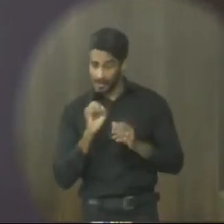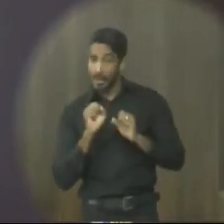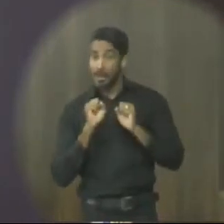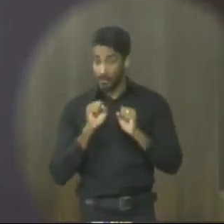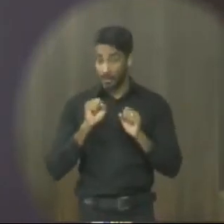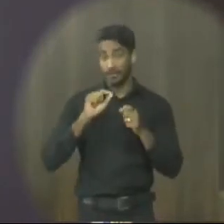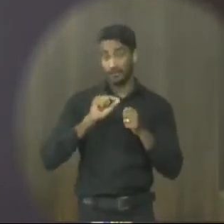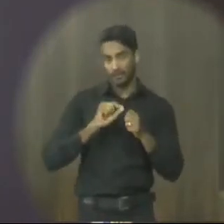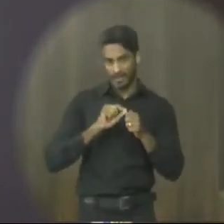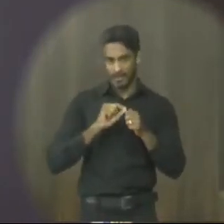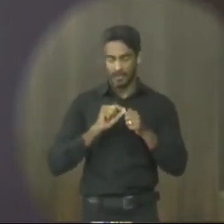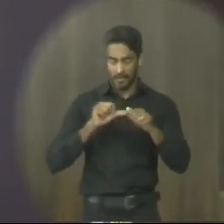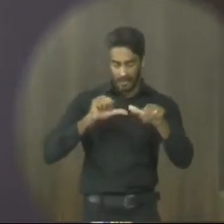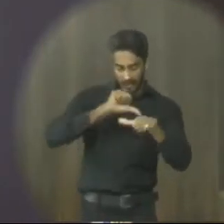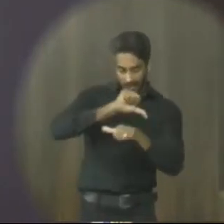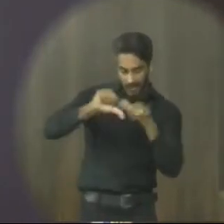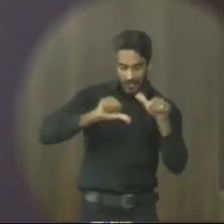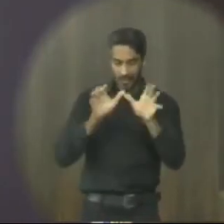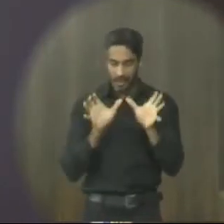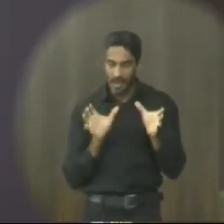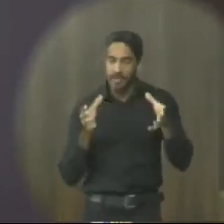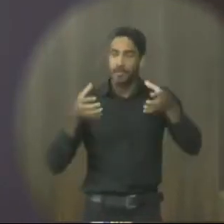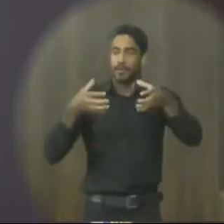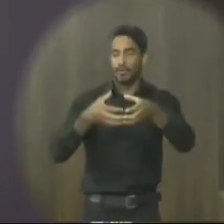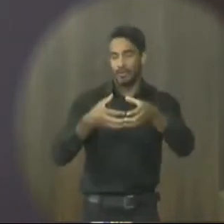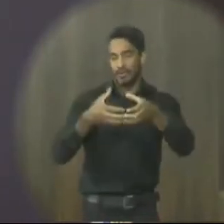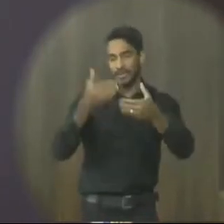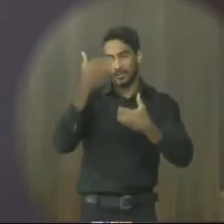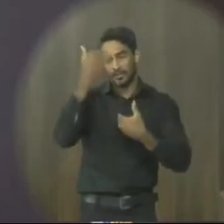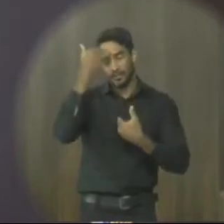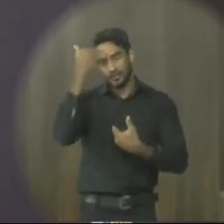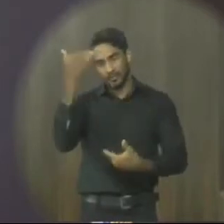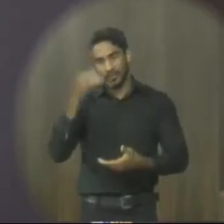possibilidade. Transformar ali em colonização. Muito obrigada.